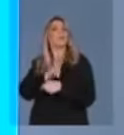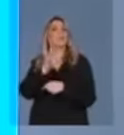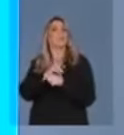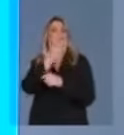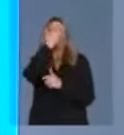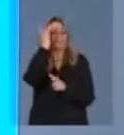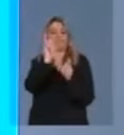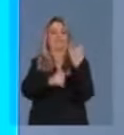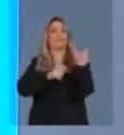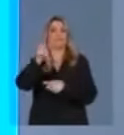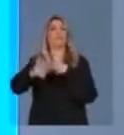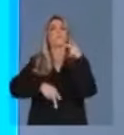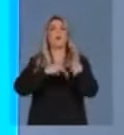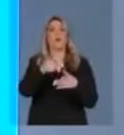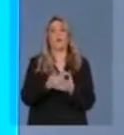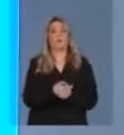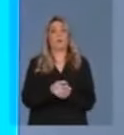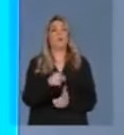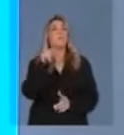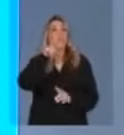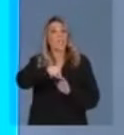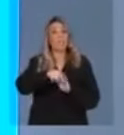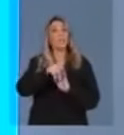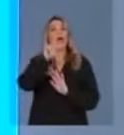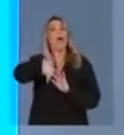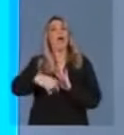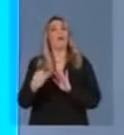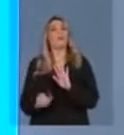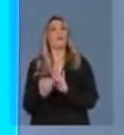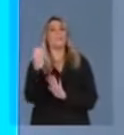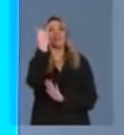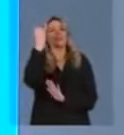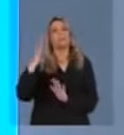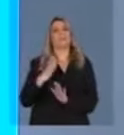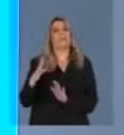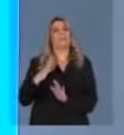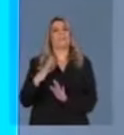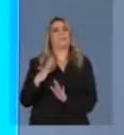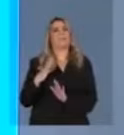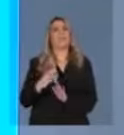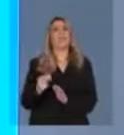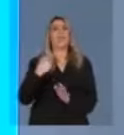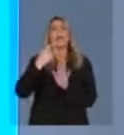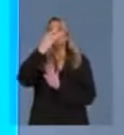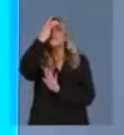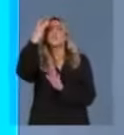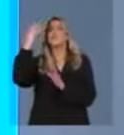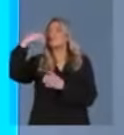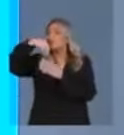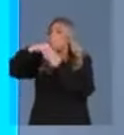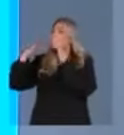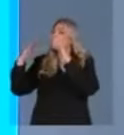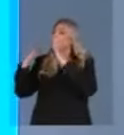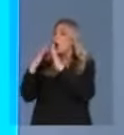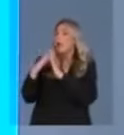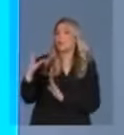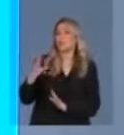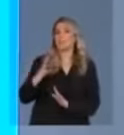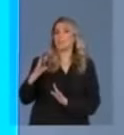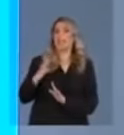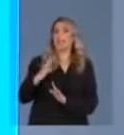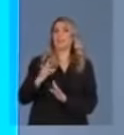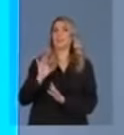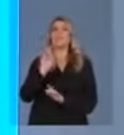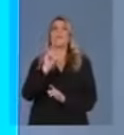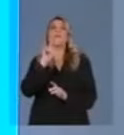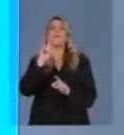o maior patrimônio Pedro Paulo de uma cidade são as pessoas que moram nela não é não são os prédios o patrimônio público ou